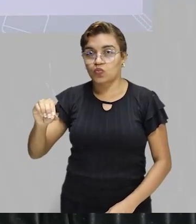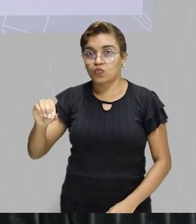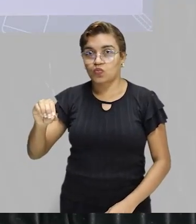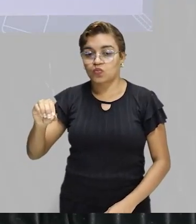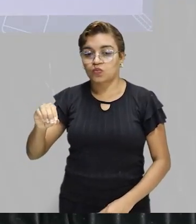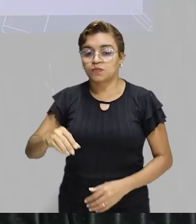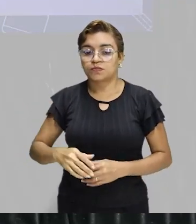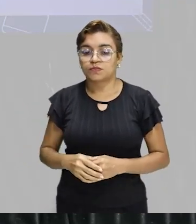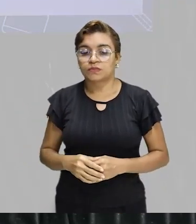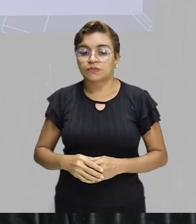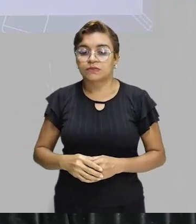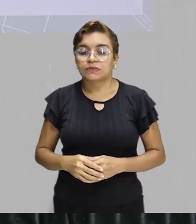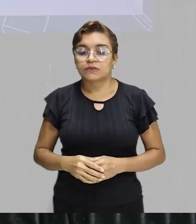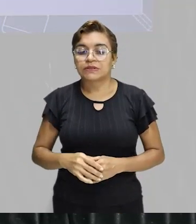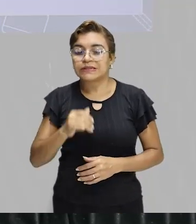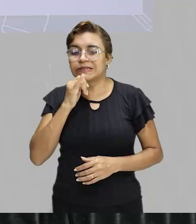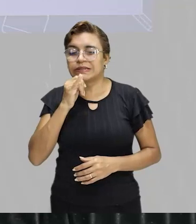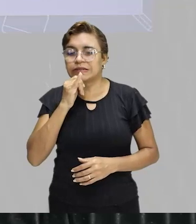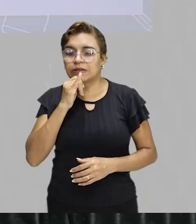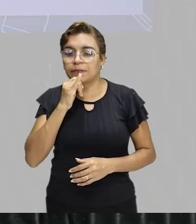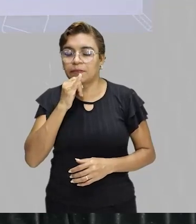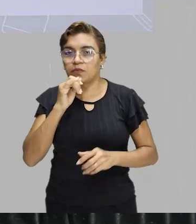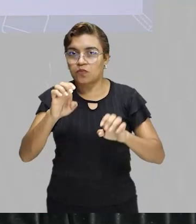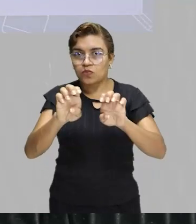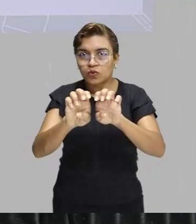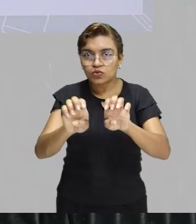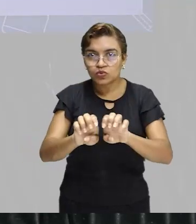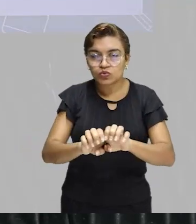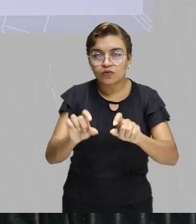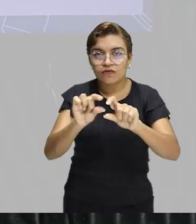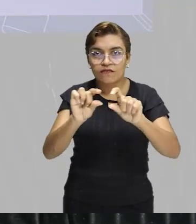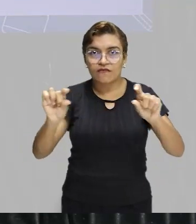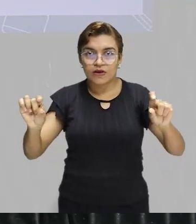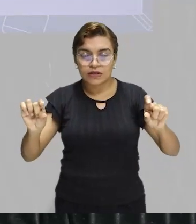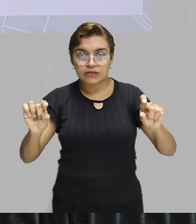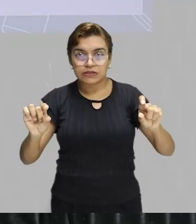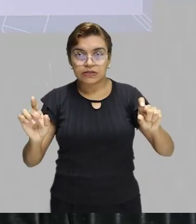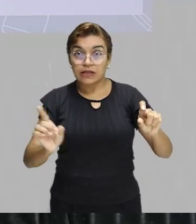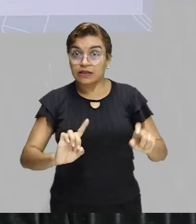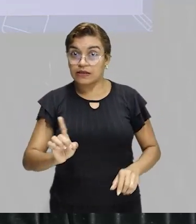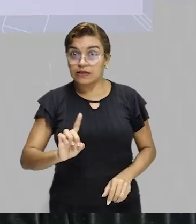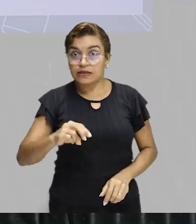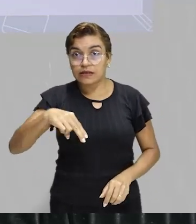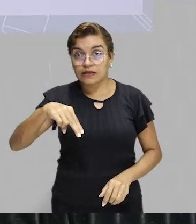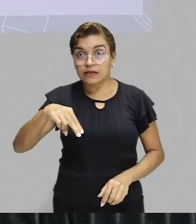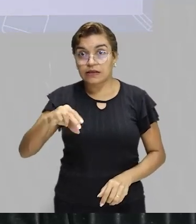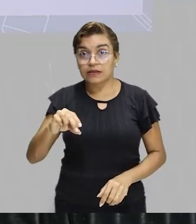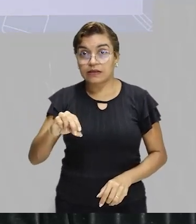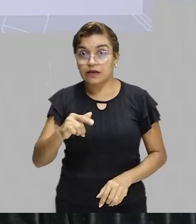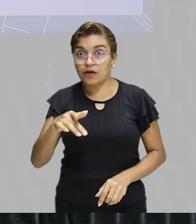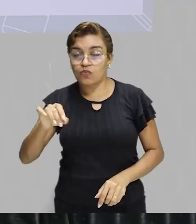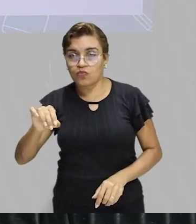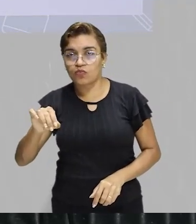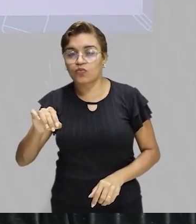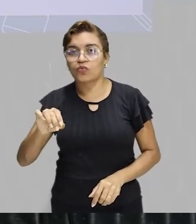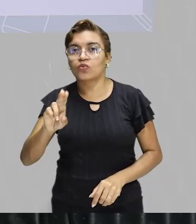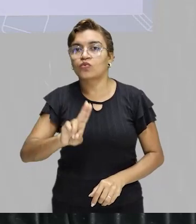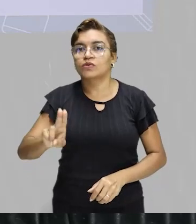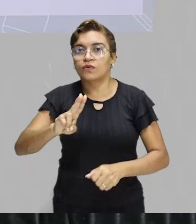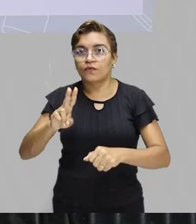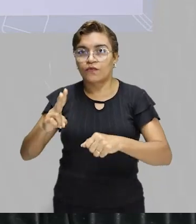negativas. Quando nós falamos de criação e estruturação de sentenças negativas, nós usamos o verbo